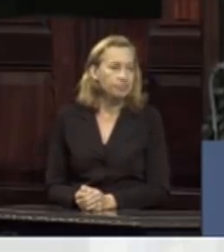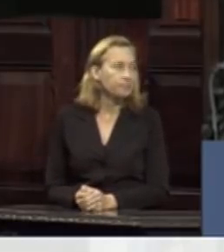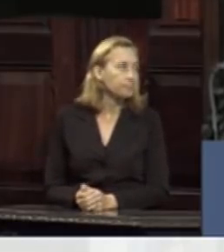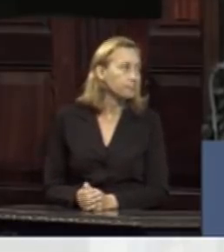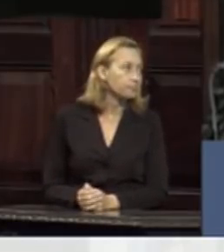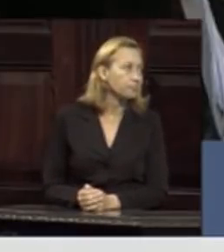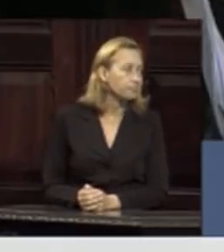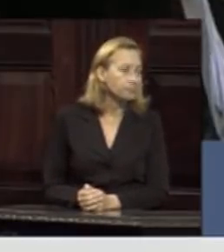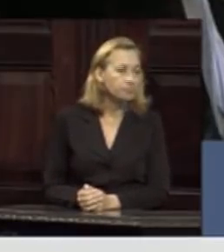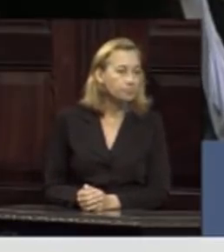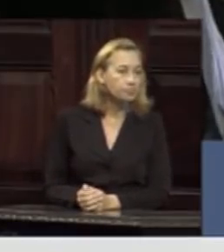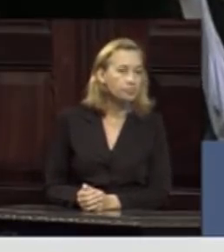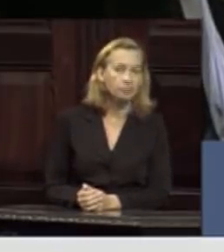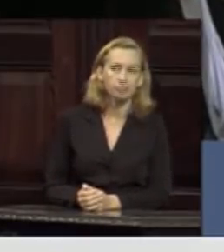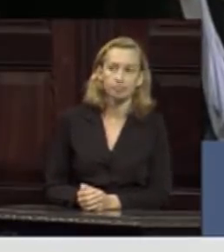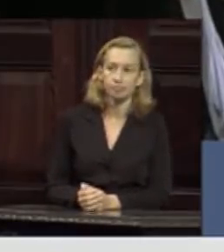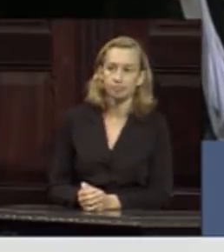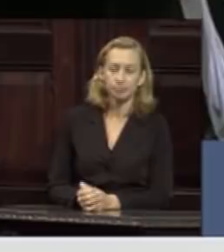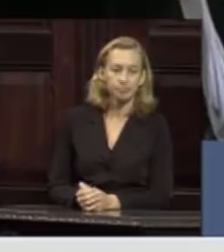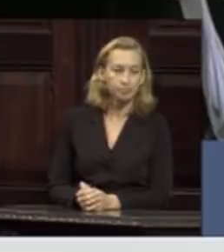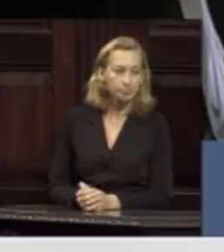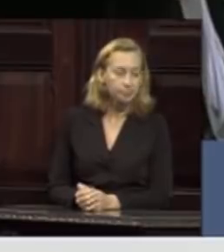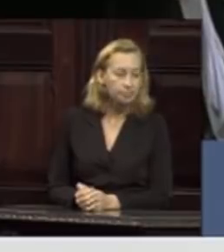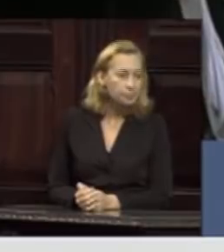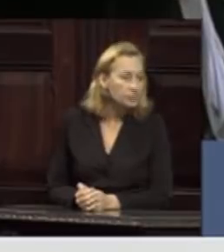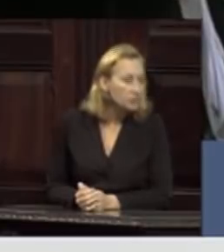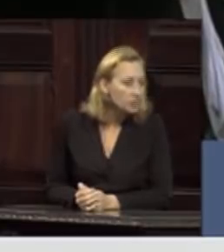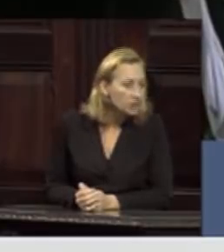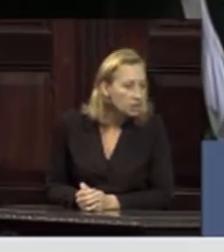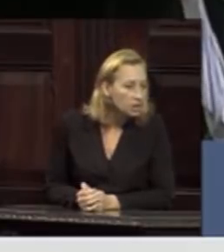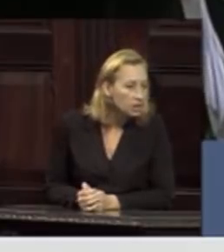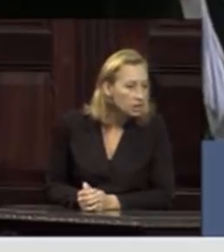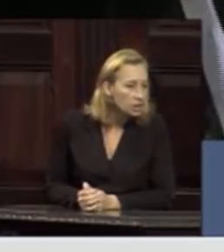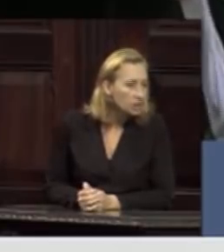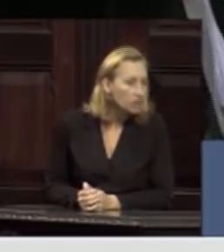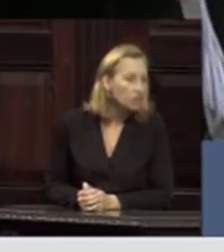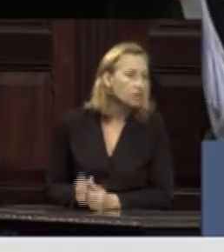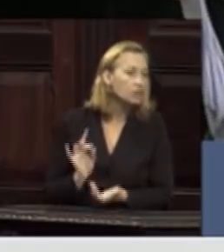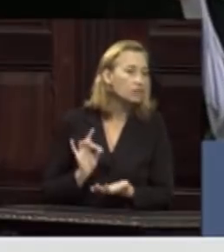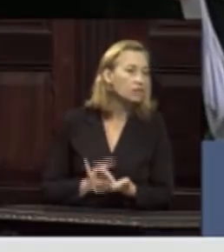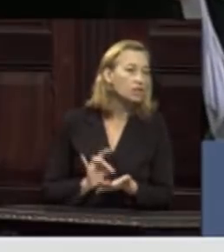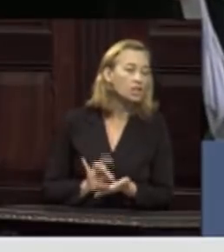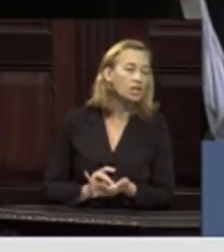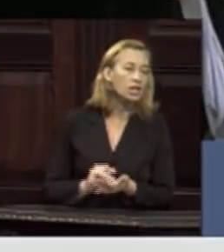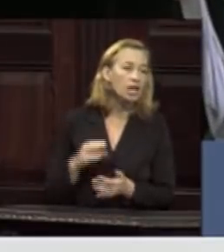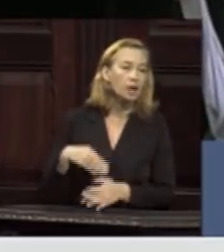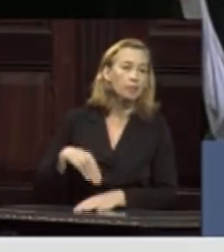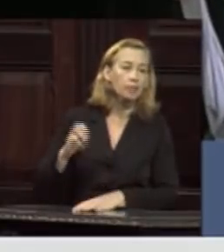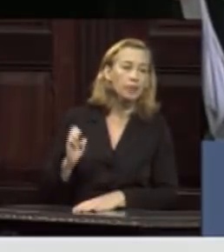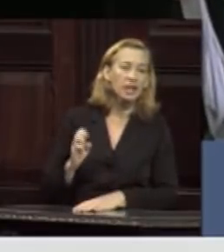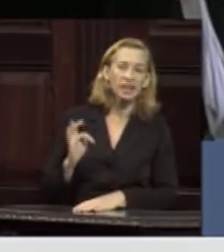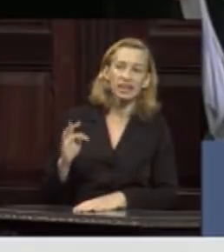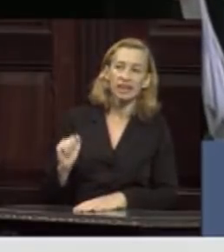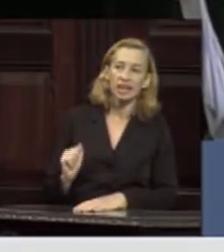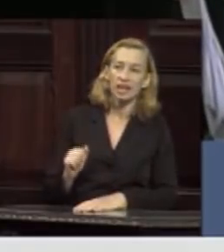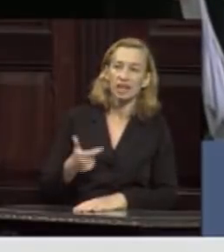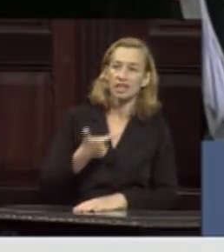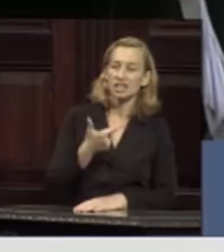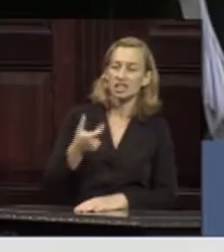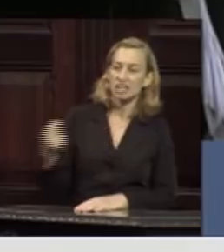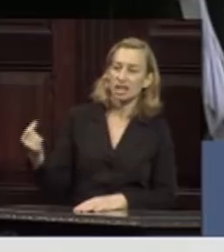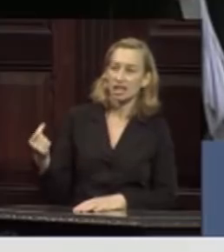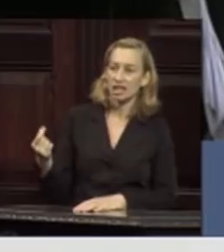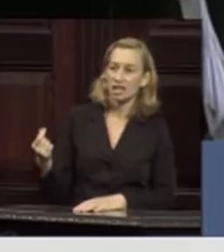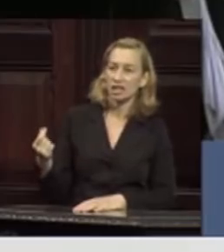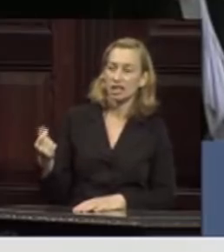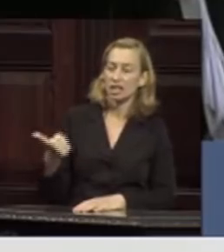André Lazzaroni. Senhor presidente, na verdade, a meta é de 100%. 5% é uma meta